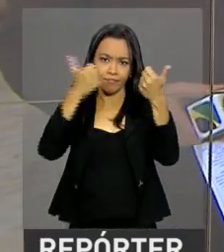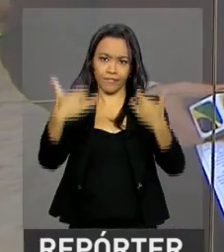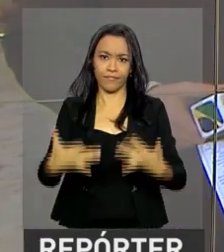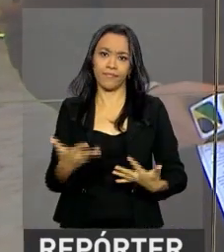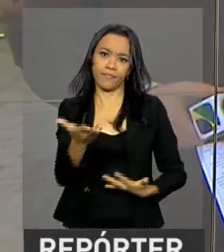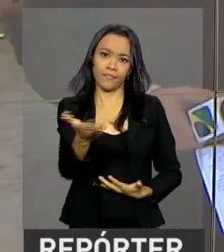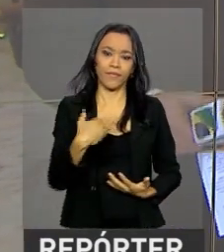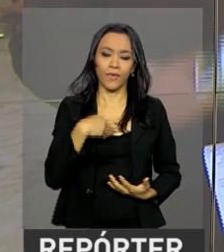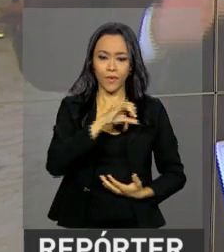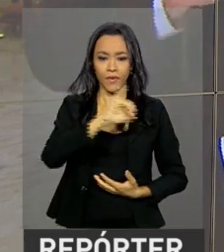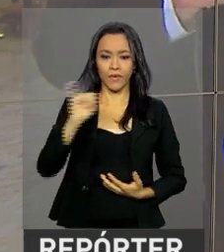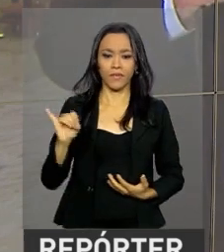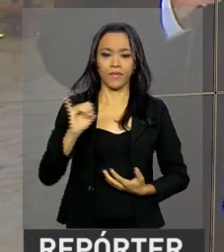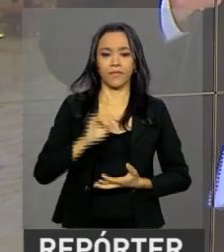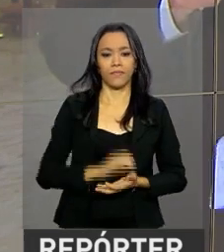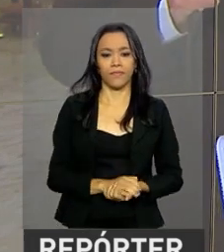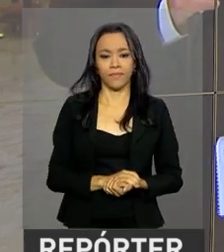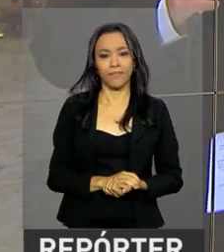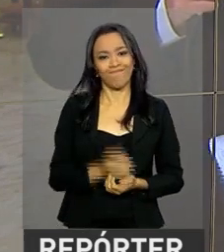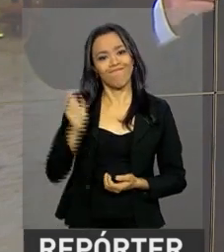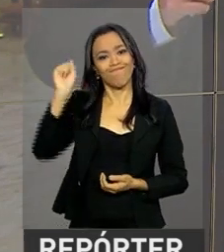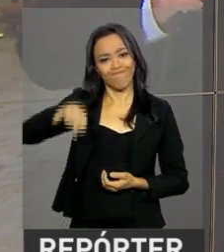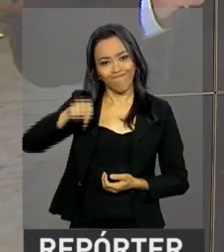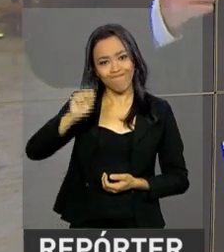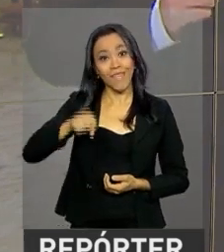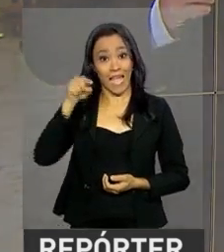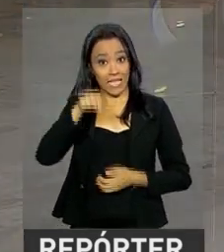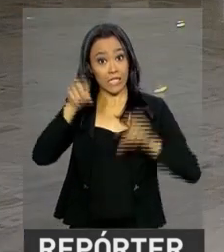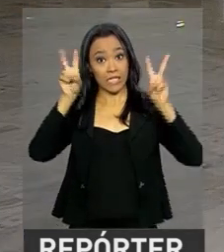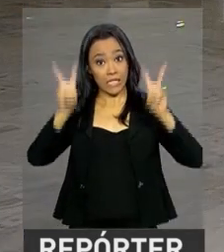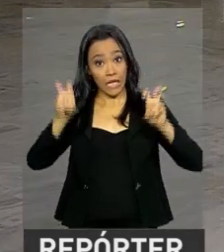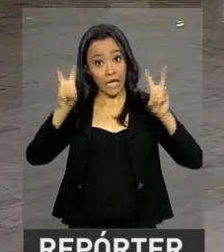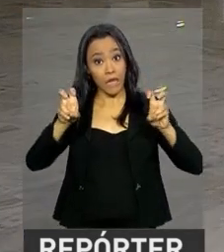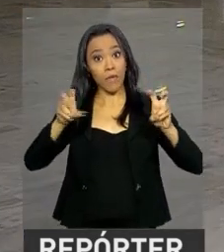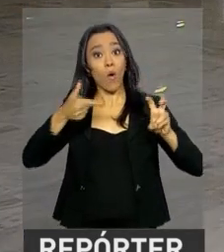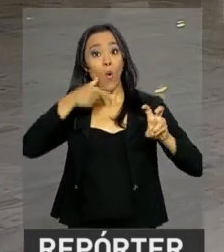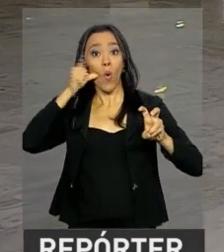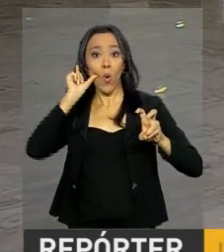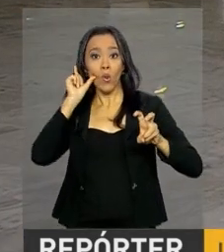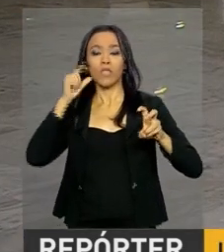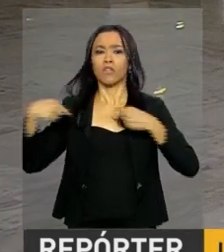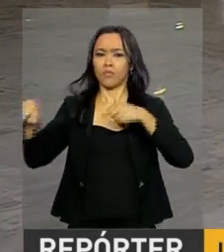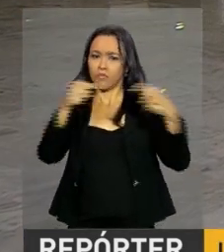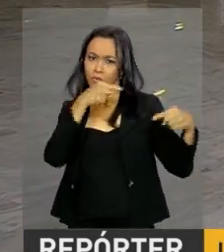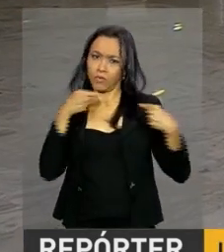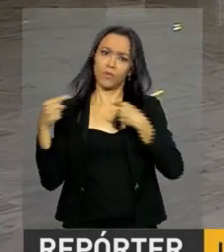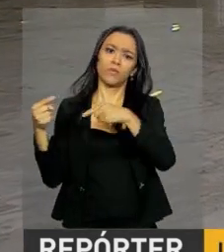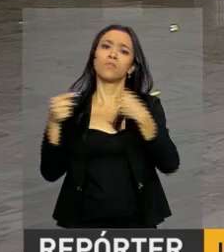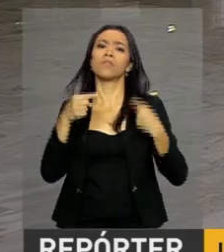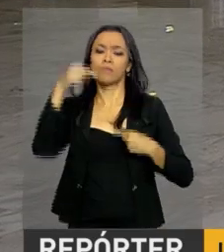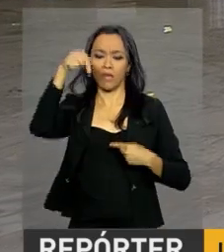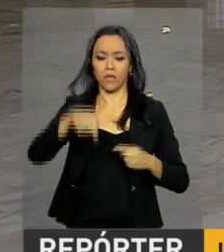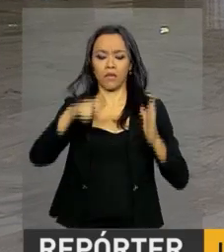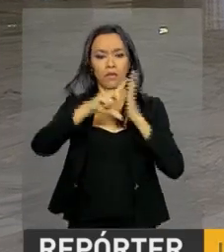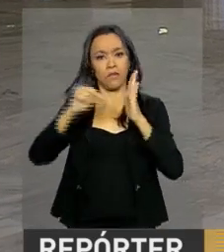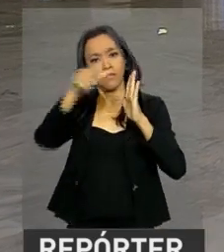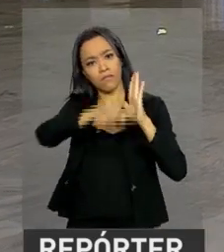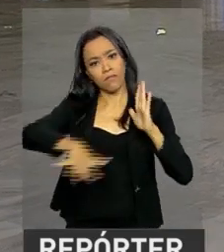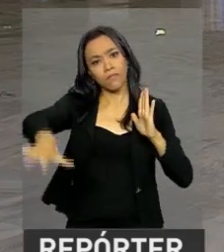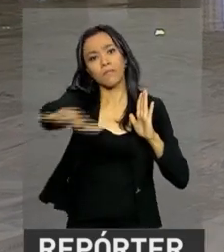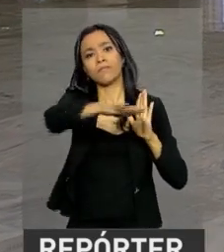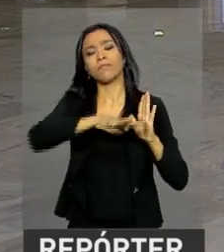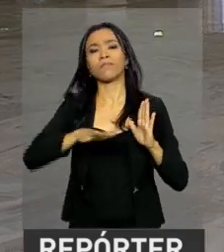João Pedro. Oi, Leandro, isso mesmo. Esse tema foi tratado numa reunião ontem aqui no Palácio do Planalto, uma reunião que serviu